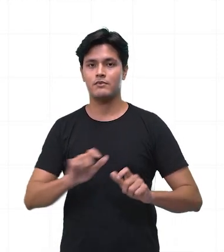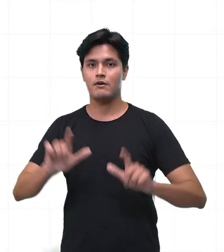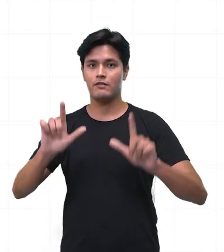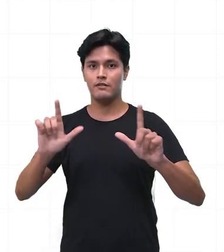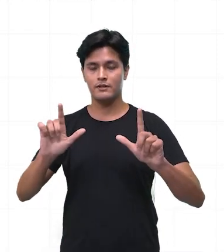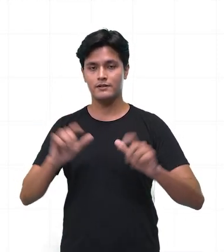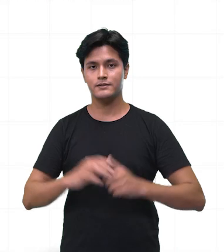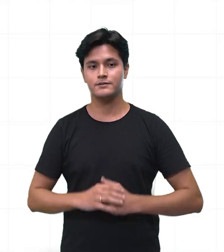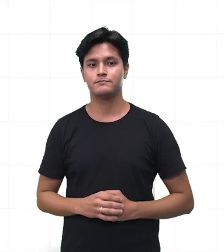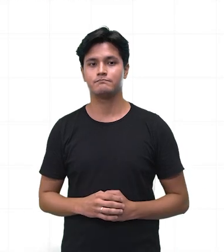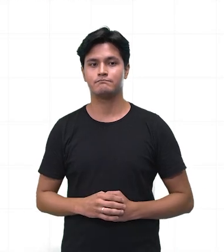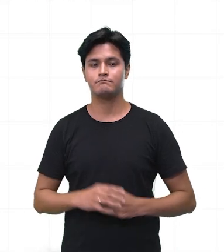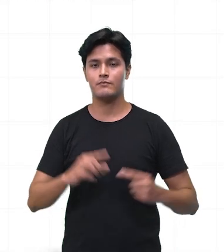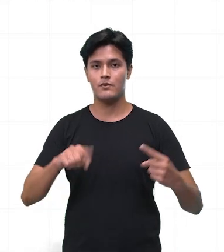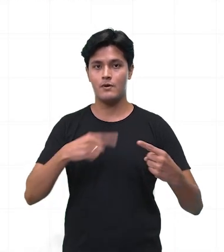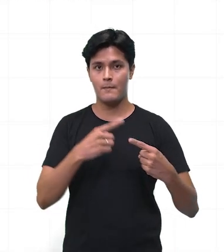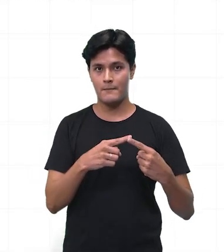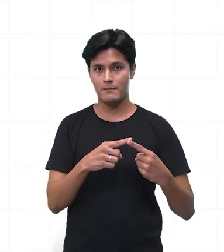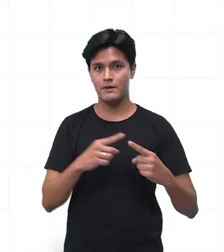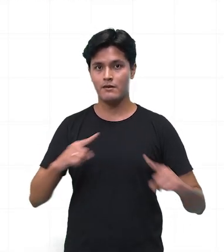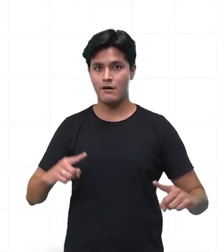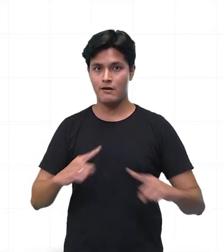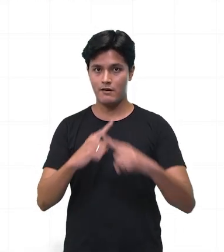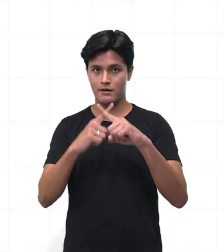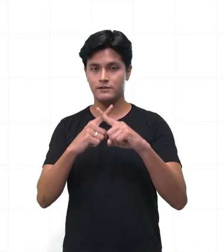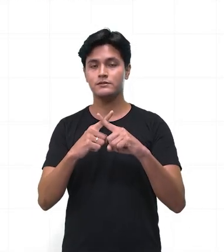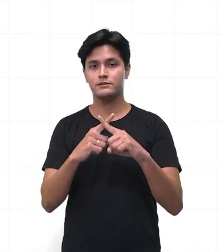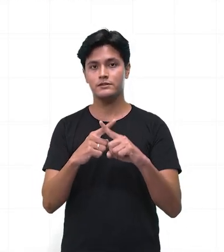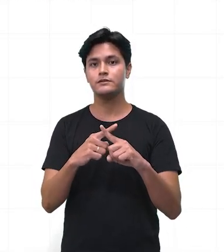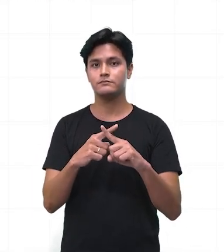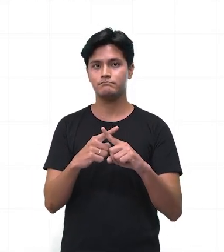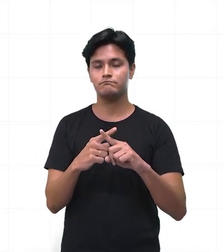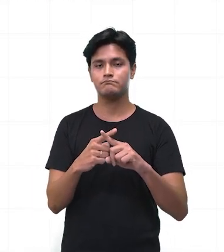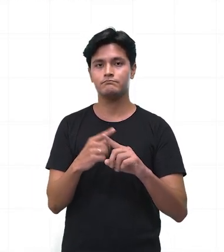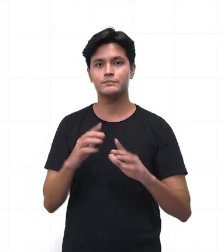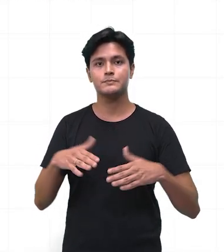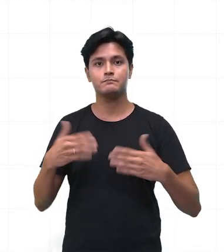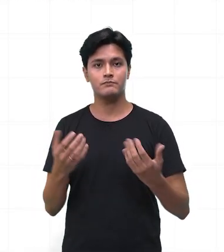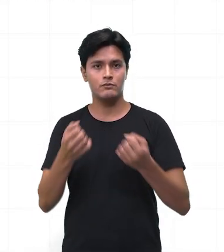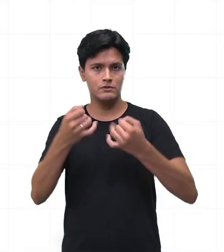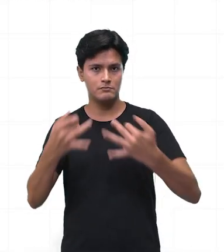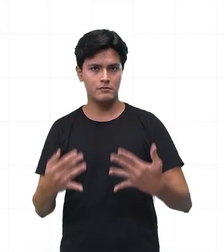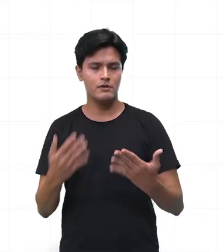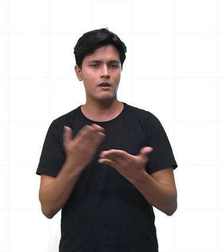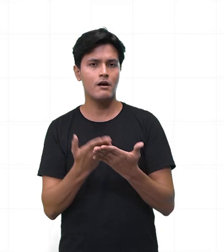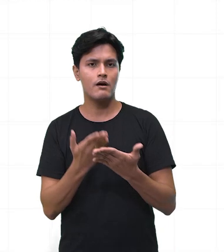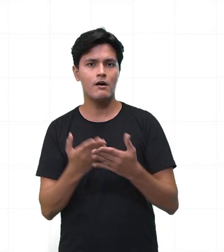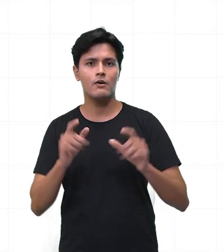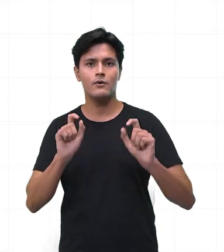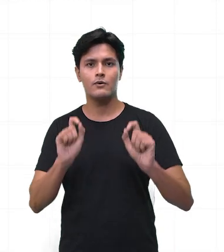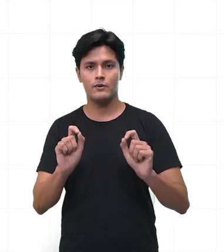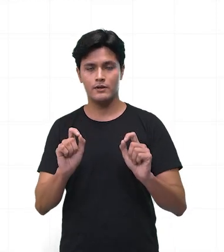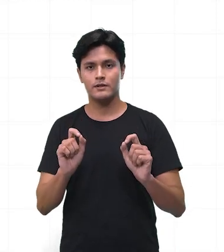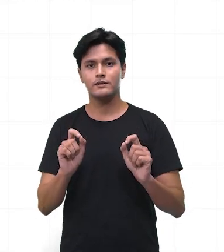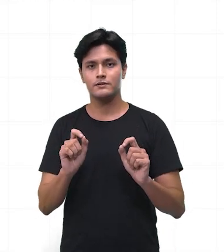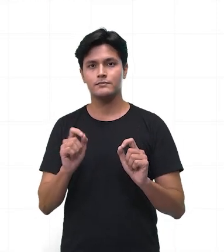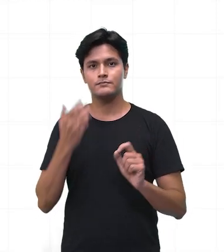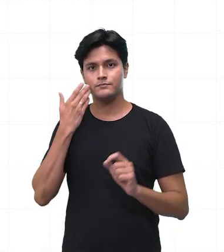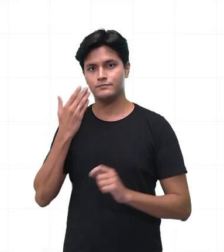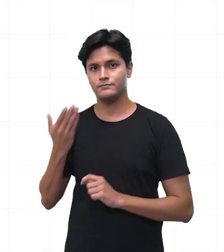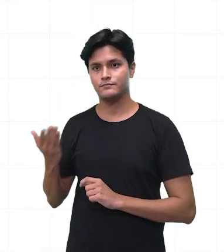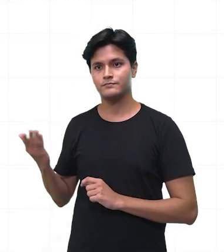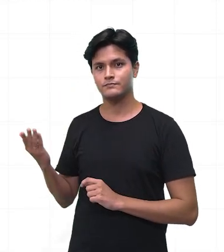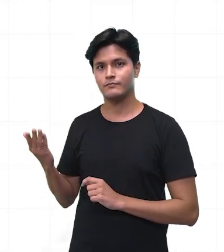A primeira é a regra de 3. Nós vamos aqui mencionar na nossa aula. E eu vou aplicar